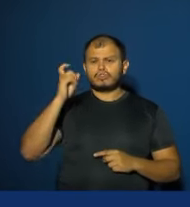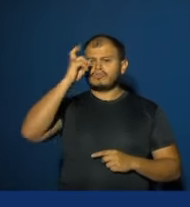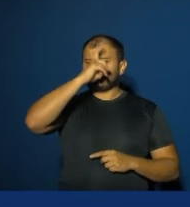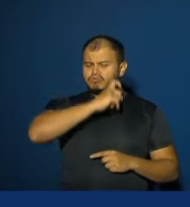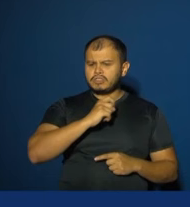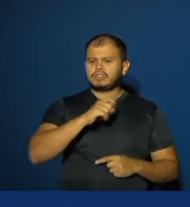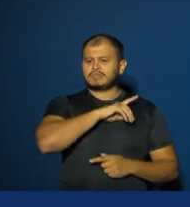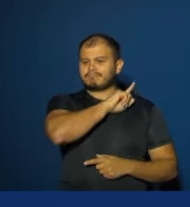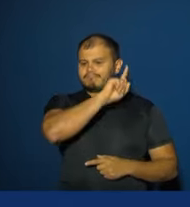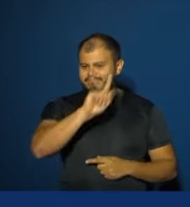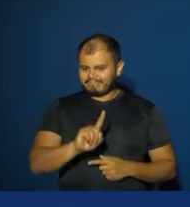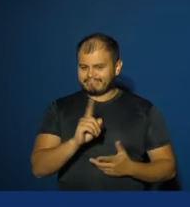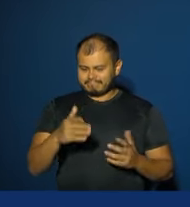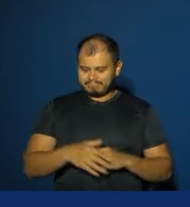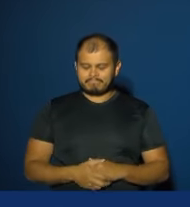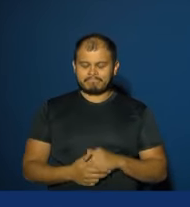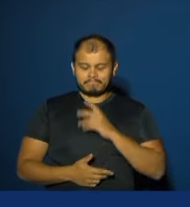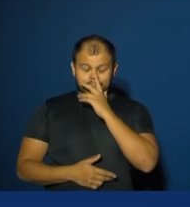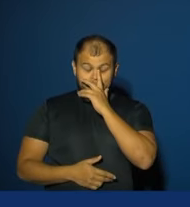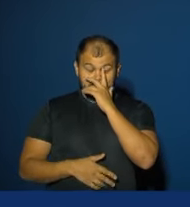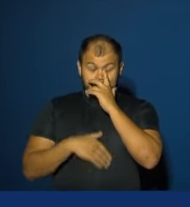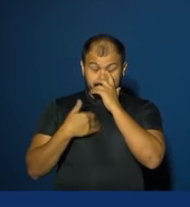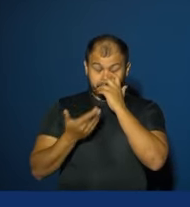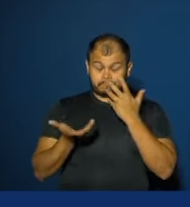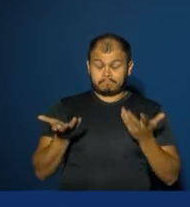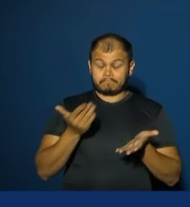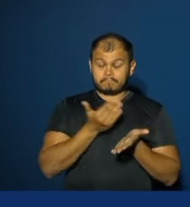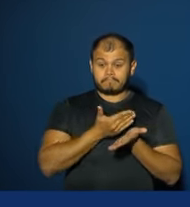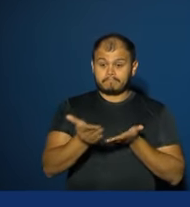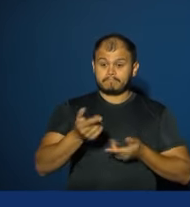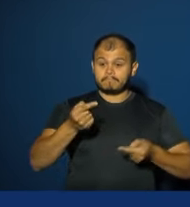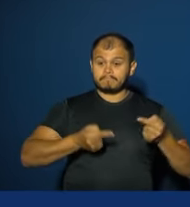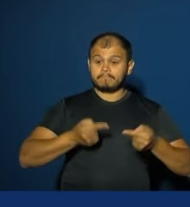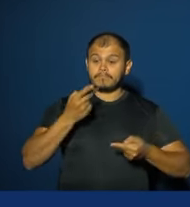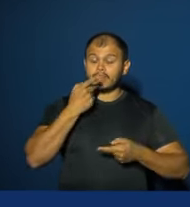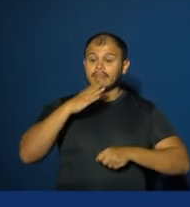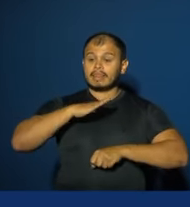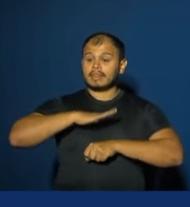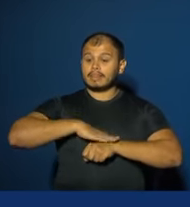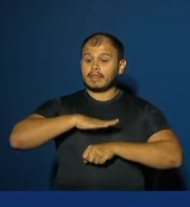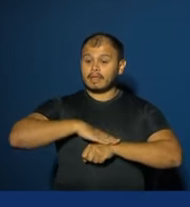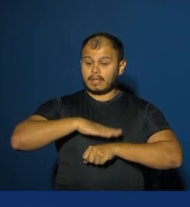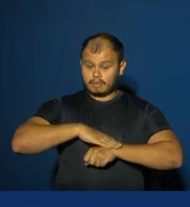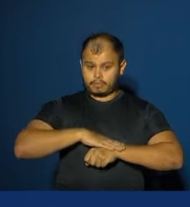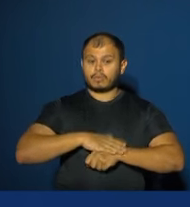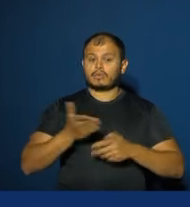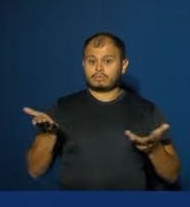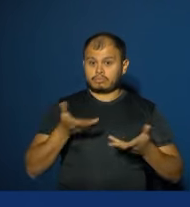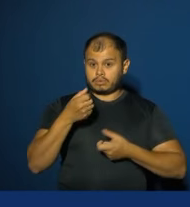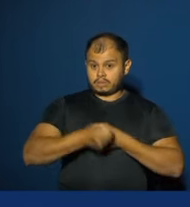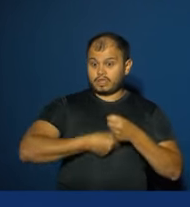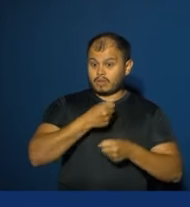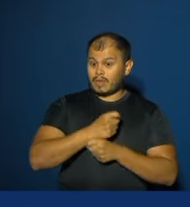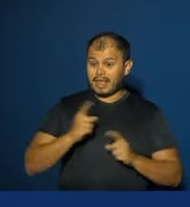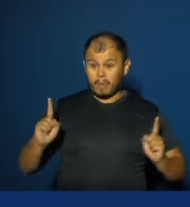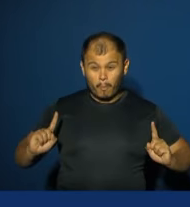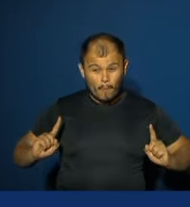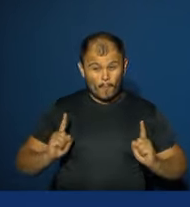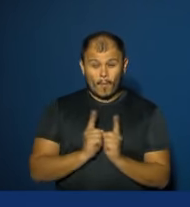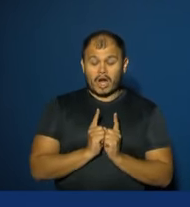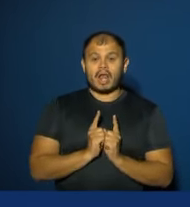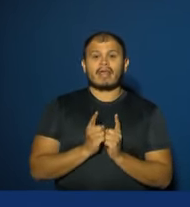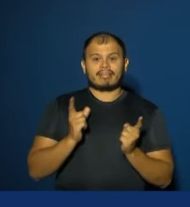ministro. Eu queria começar falando um pouco sobre tempo, né? Esse ano é um ano curto, né? Ano